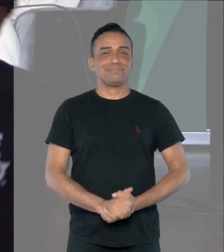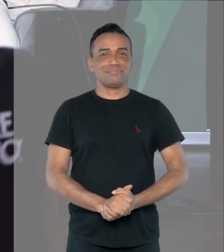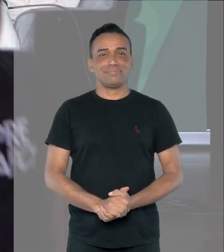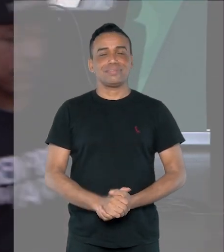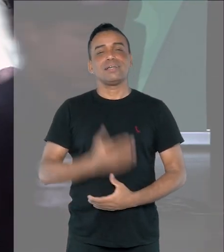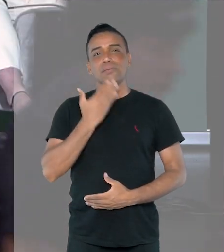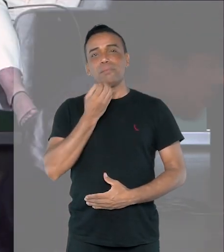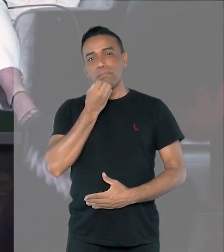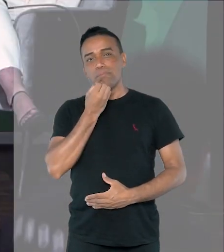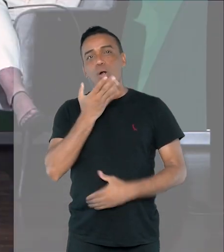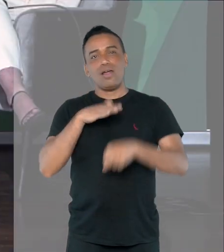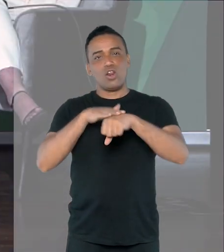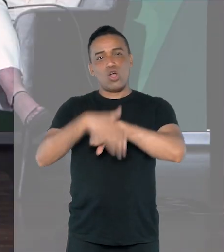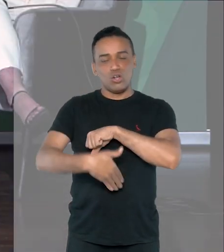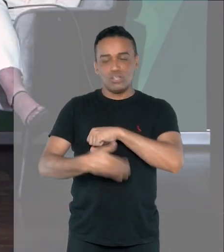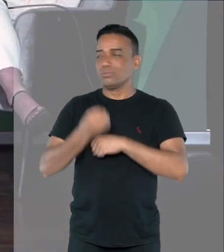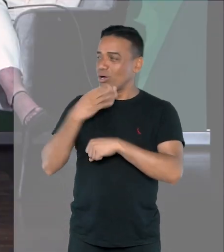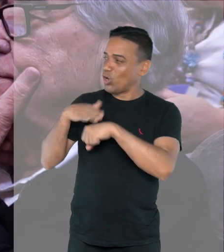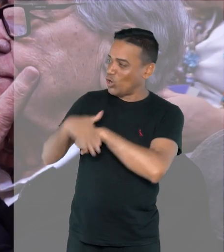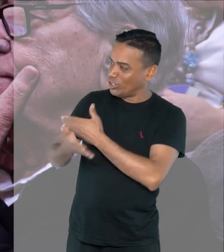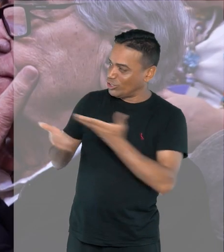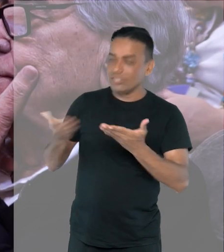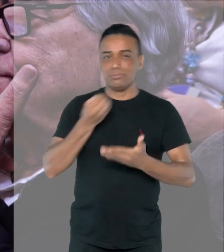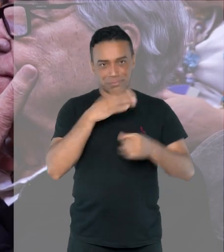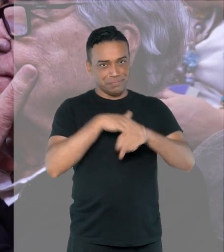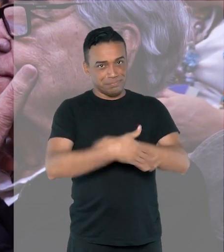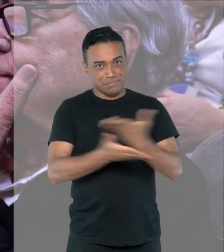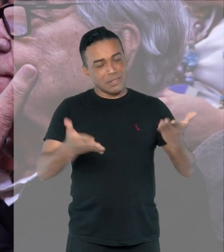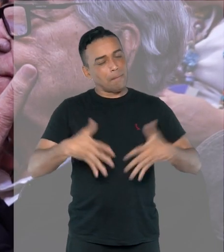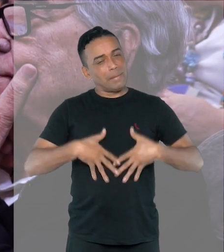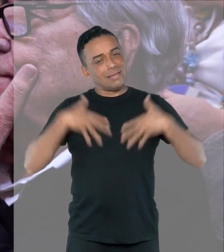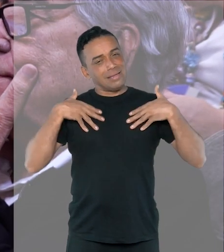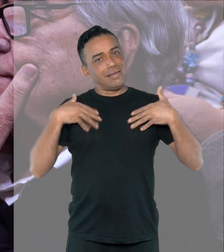Boa noite, Mary, boa noite. Boa noite. Todo mundo aqui. Primeiro, prazer aqui